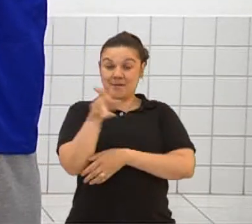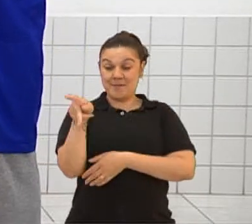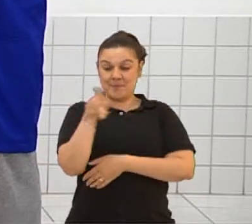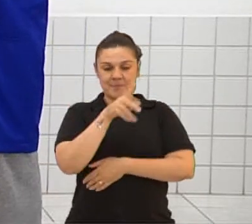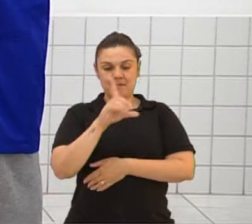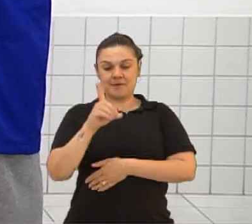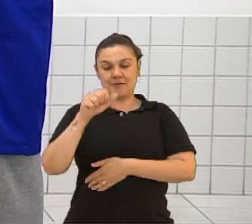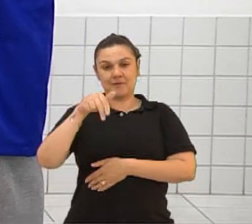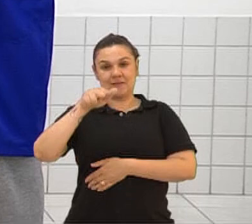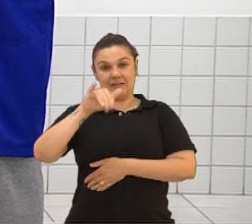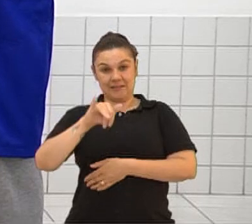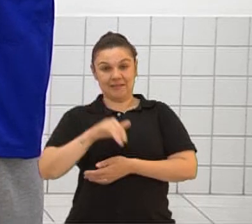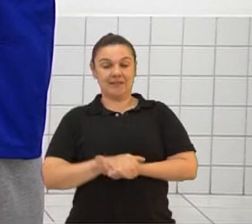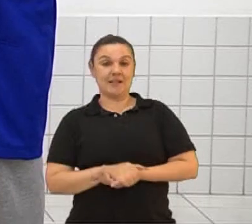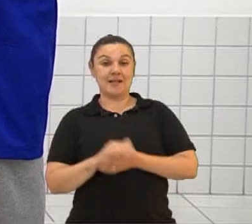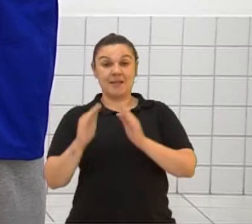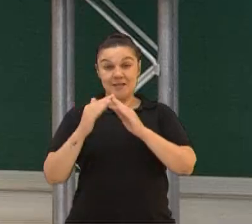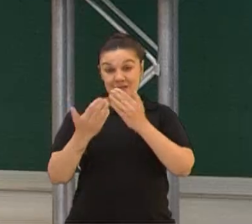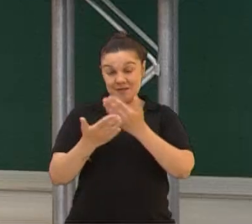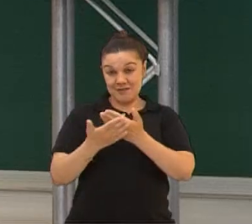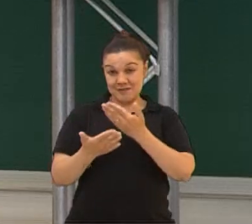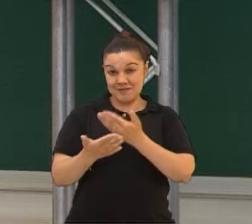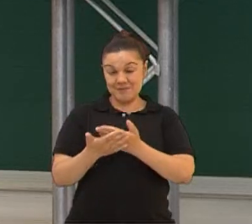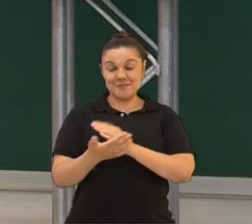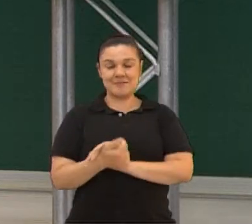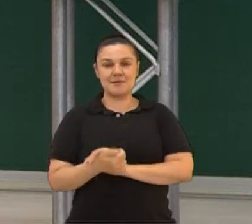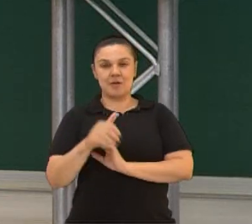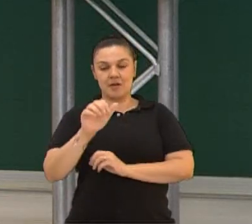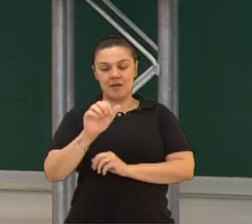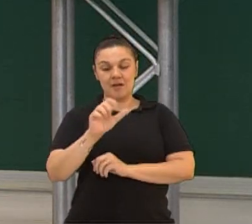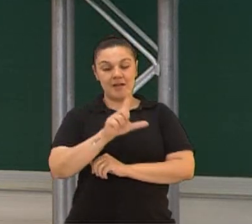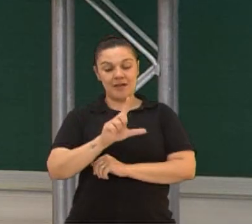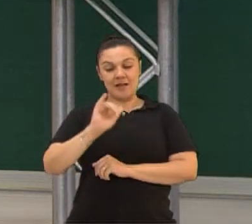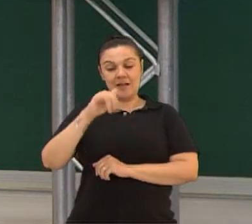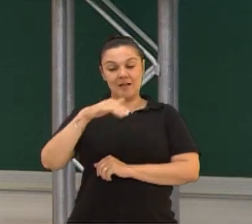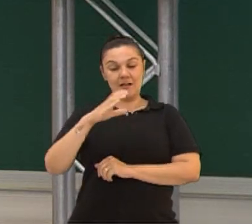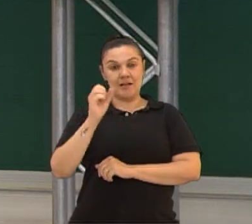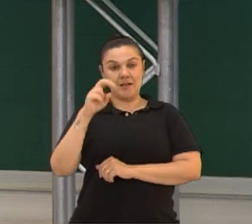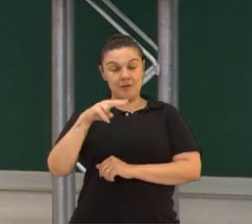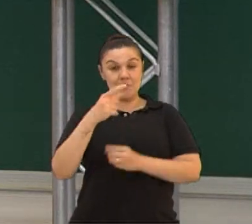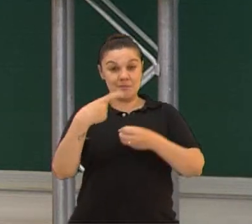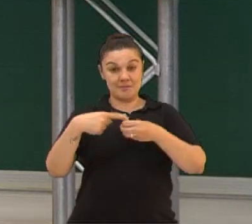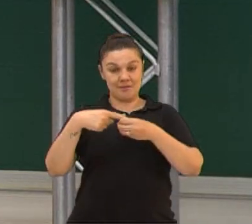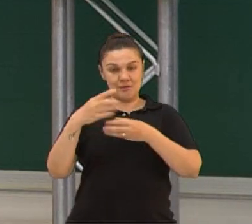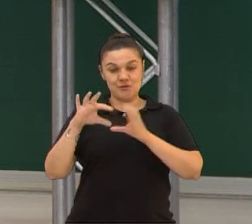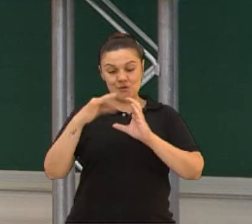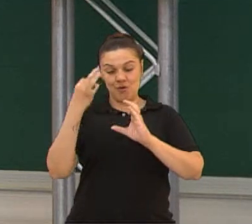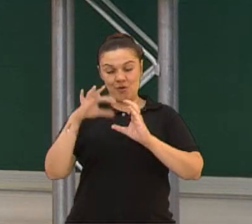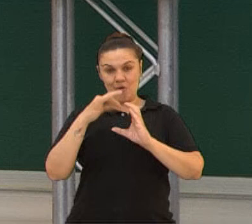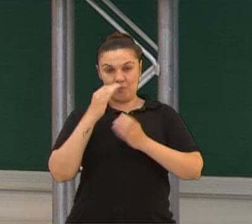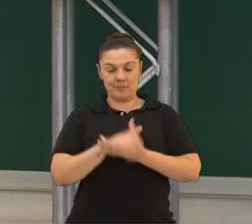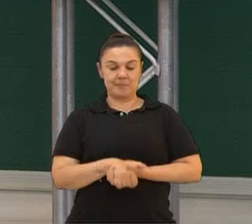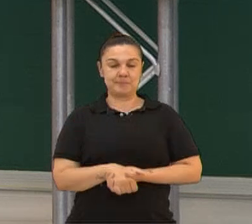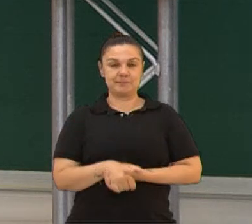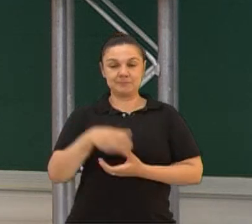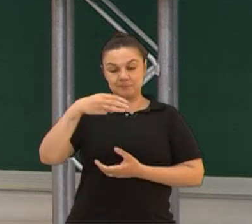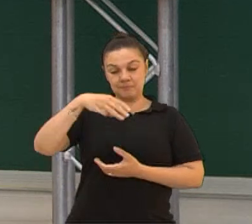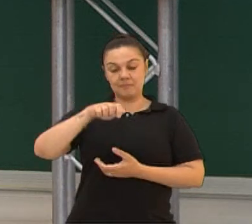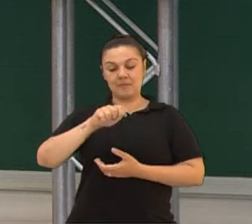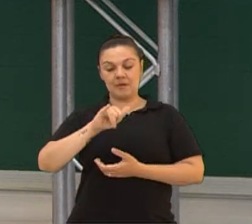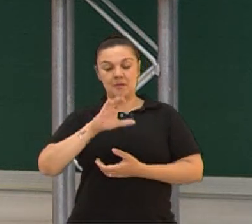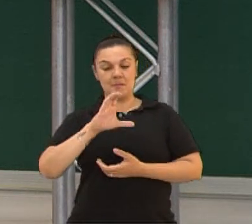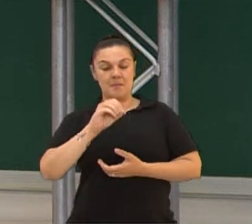professora Daniele Simeone, do Colégio Estadual Abraham Lincoln, lá de Colombo. O Maicon